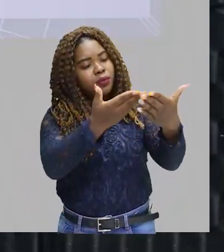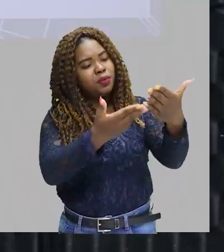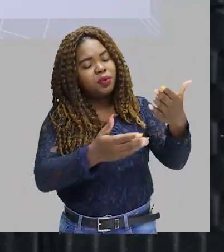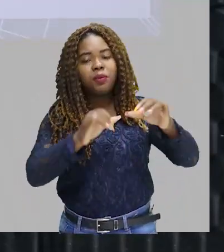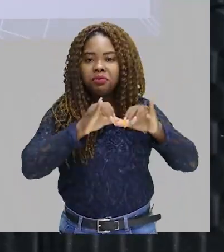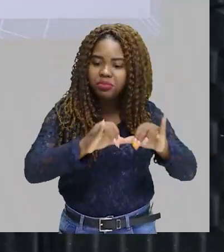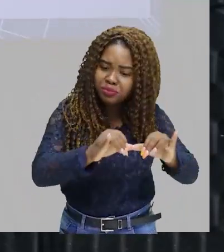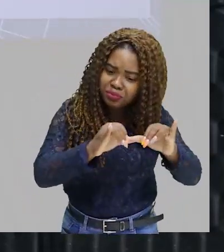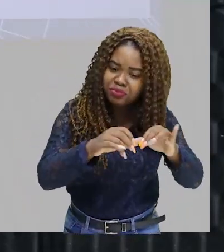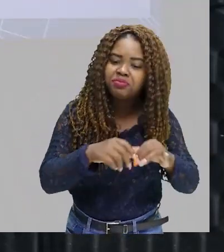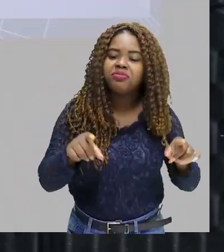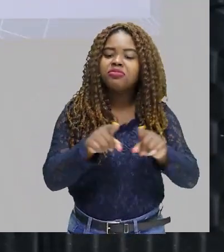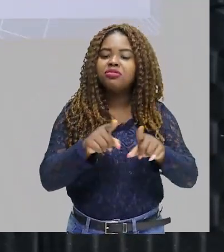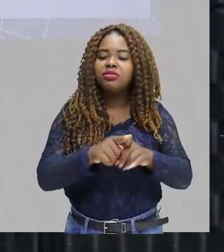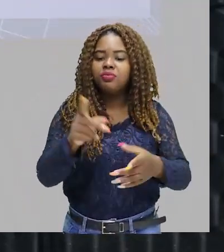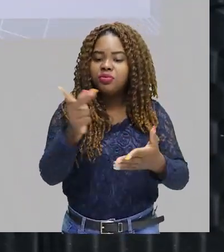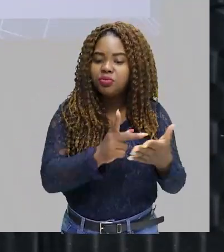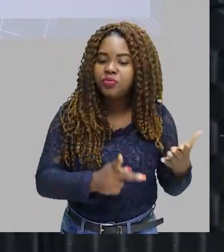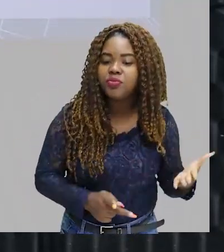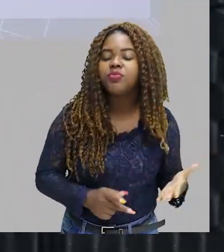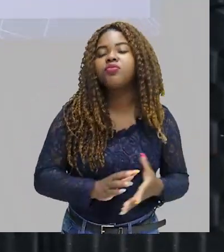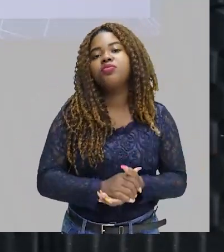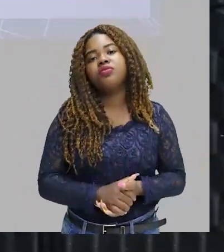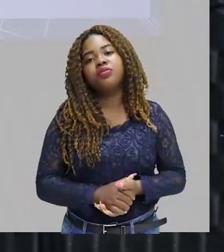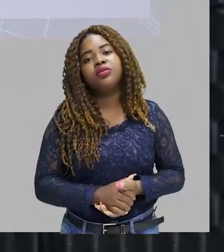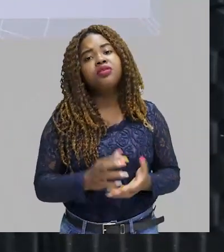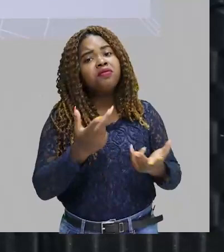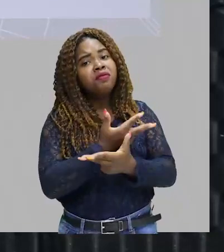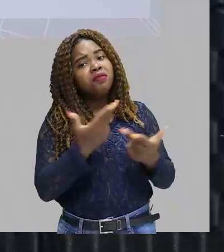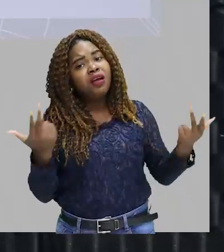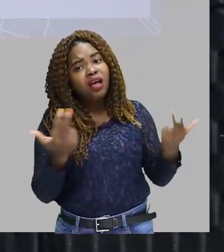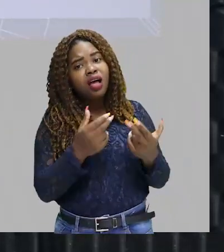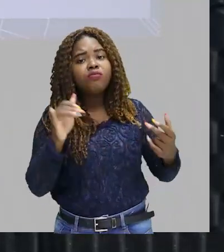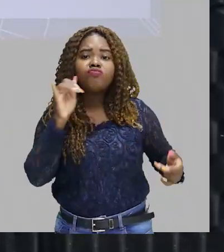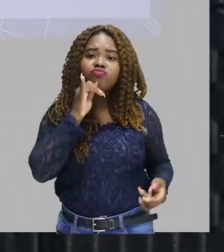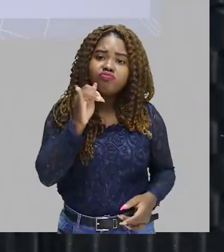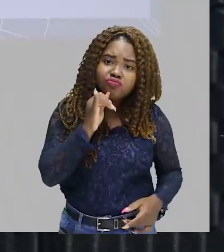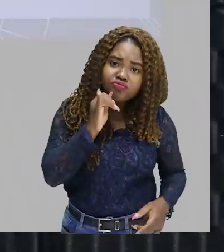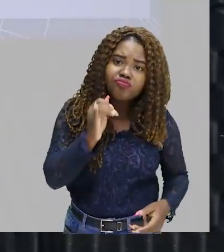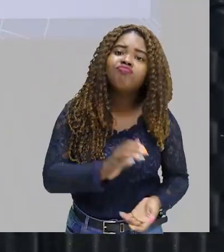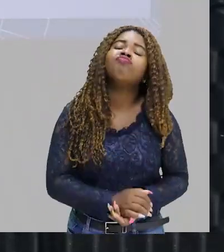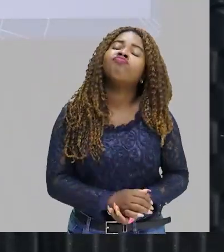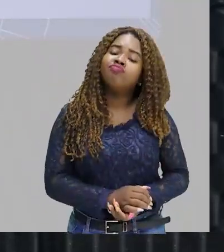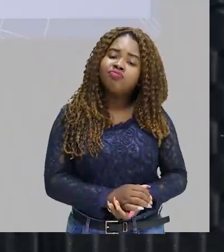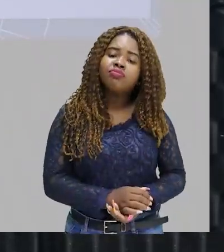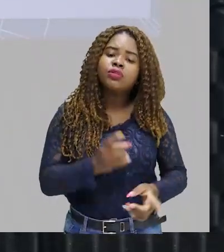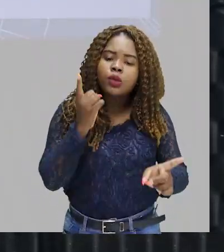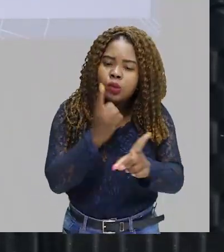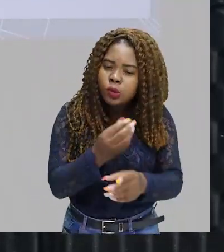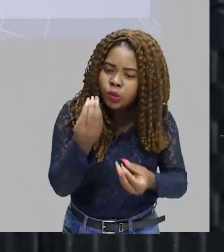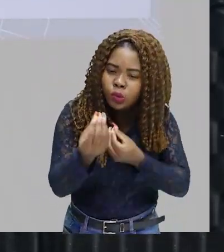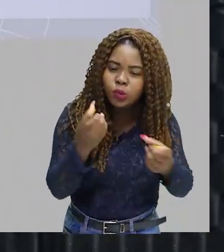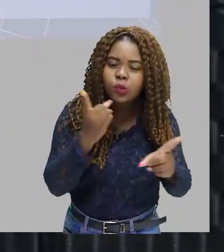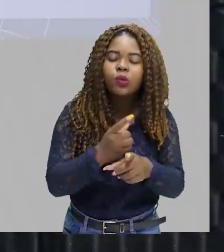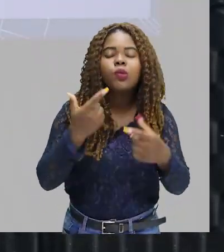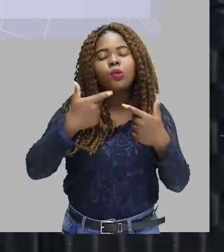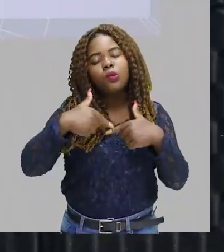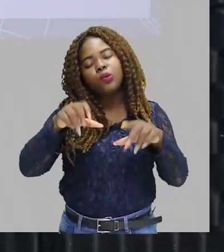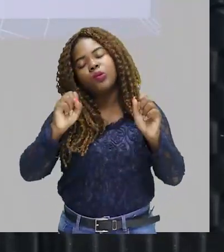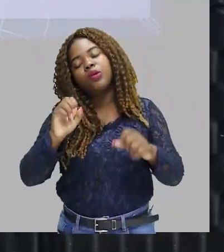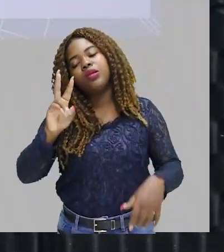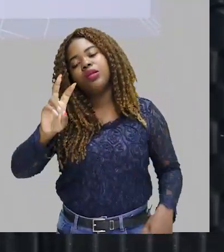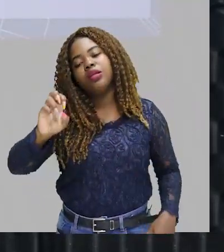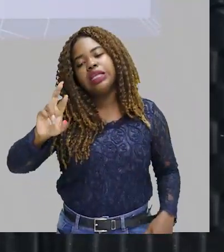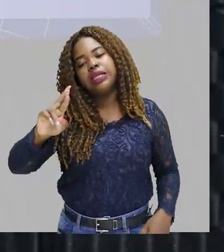jornal, o poema, o diálogo, a crônica. São inúmeros exemplos de onde a gente pode encontrar a linguagem verbal.